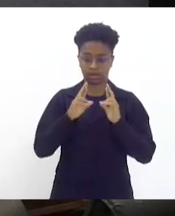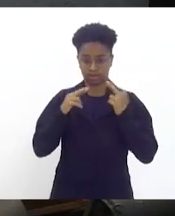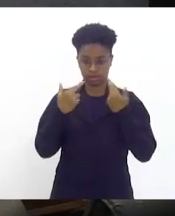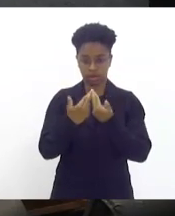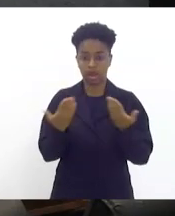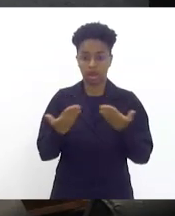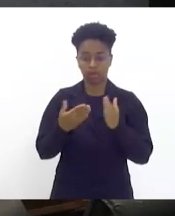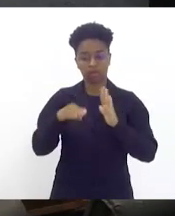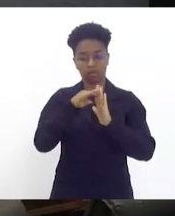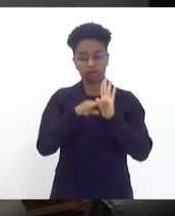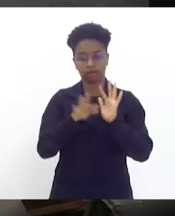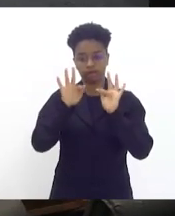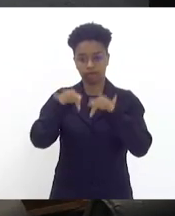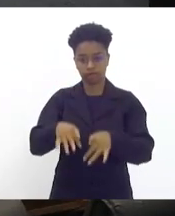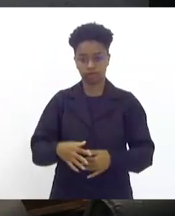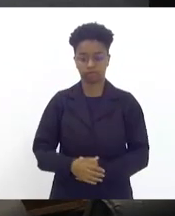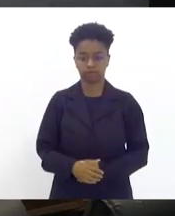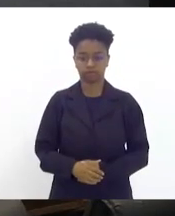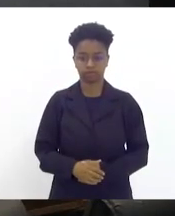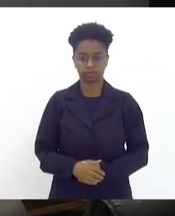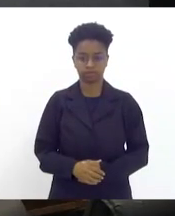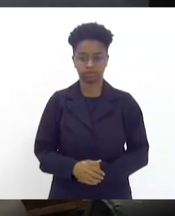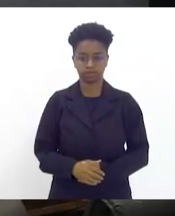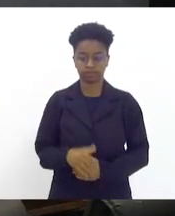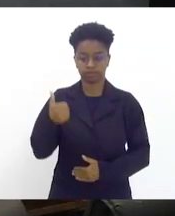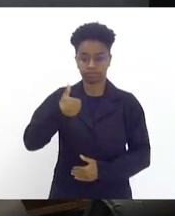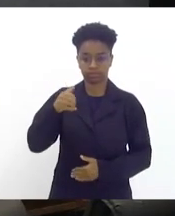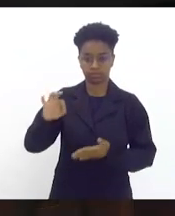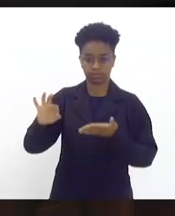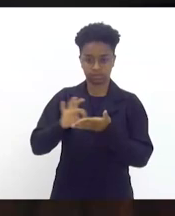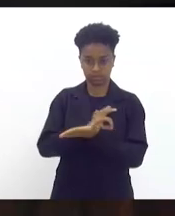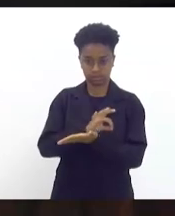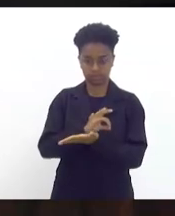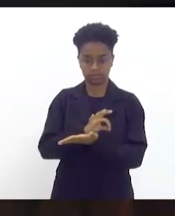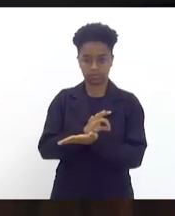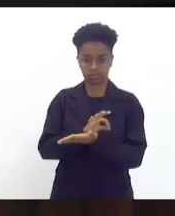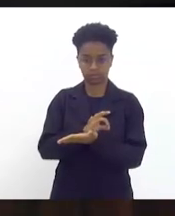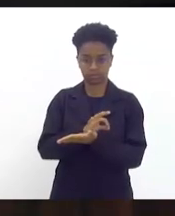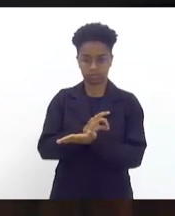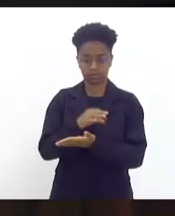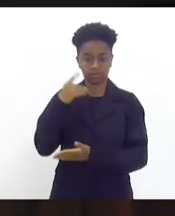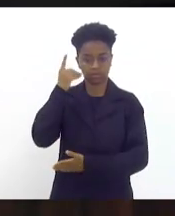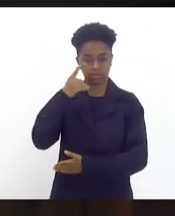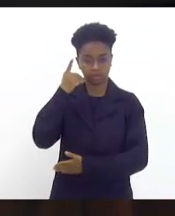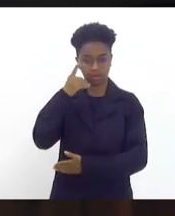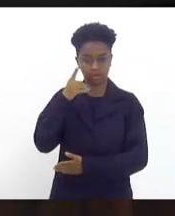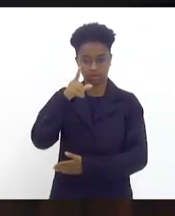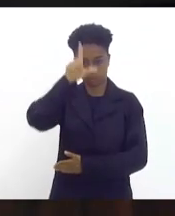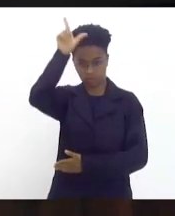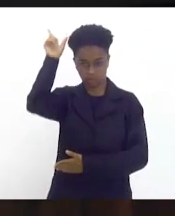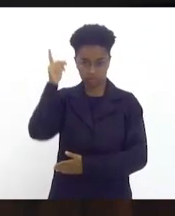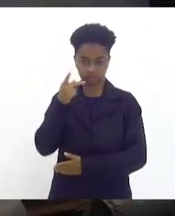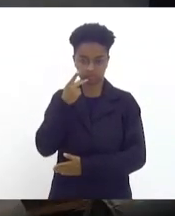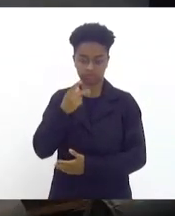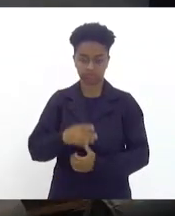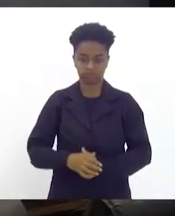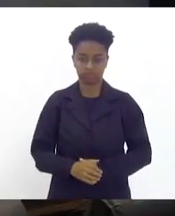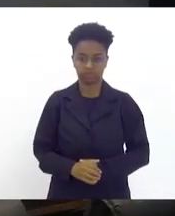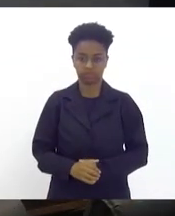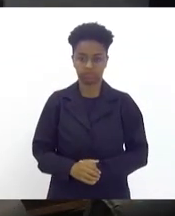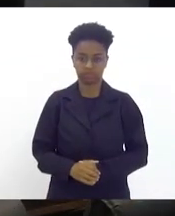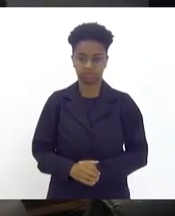o expediente final primeiro oradores escrito é o nome Deputado Luiz Paulo